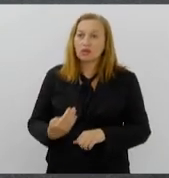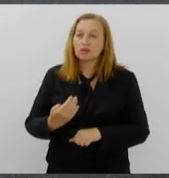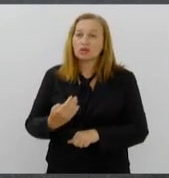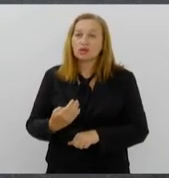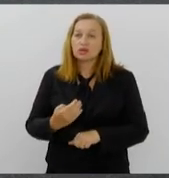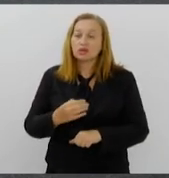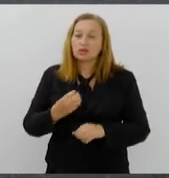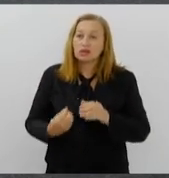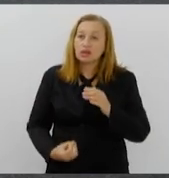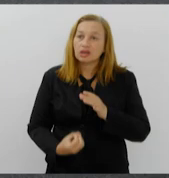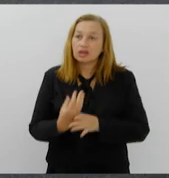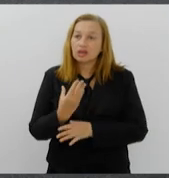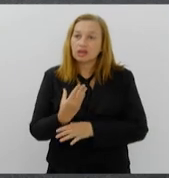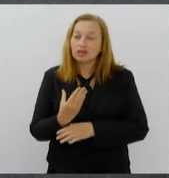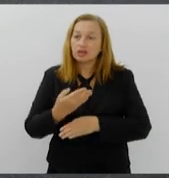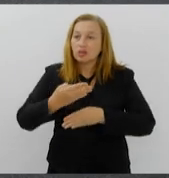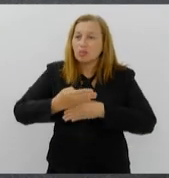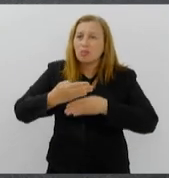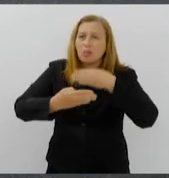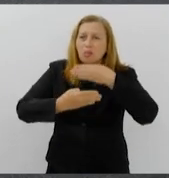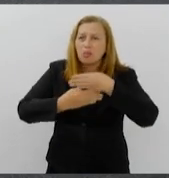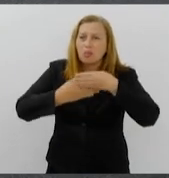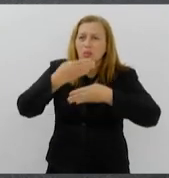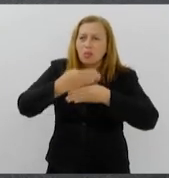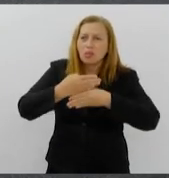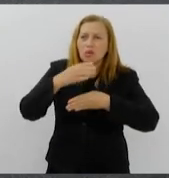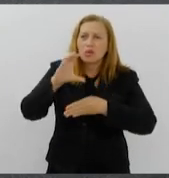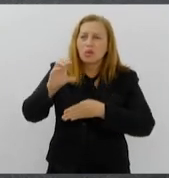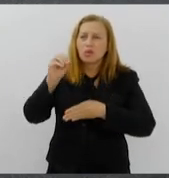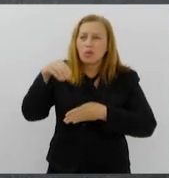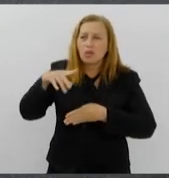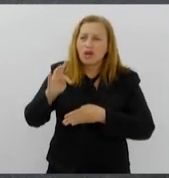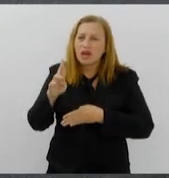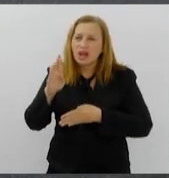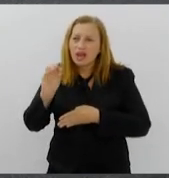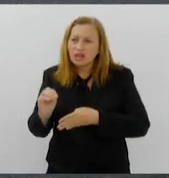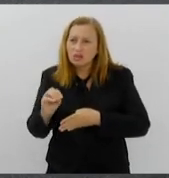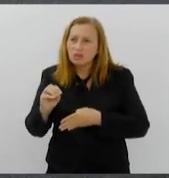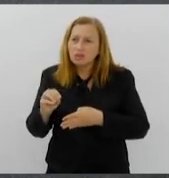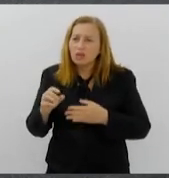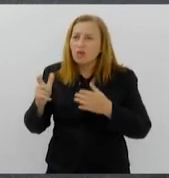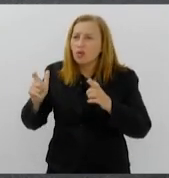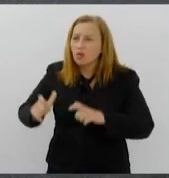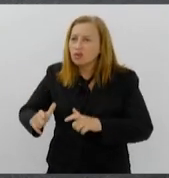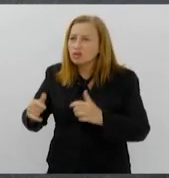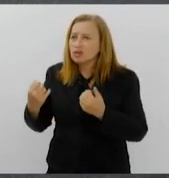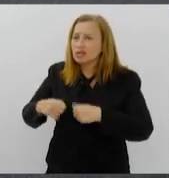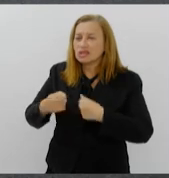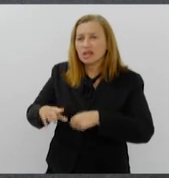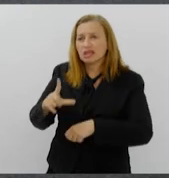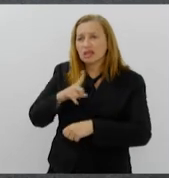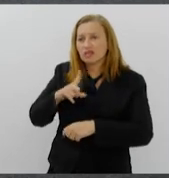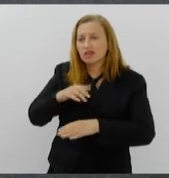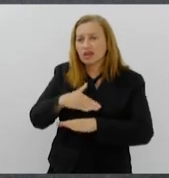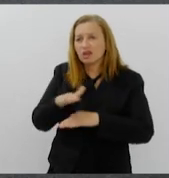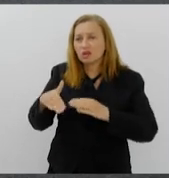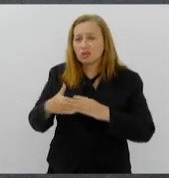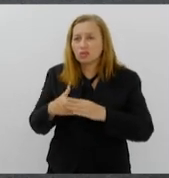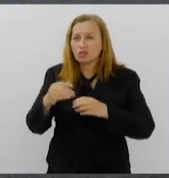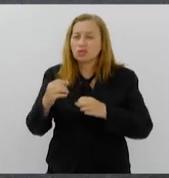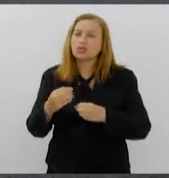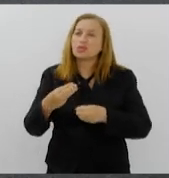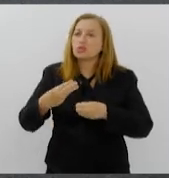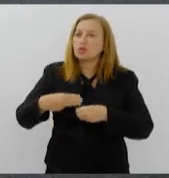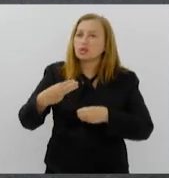a implantação de muro de concreto pré-moldado, onde houver necessidade em todo o município de Duque